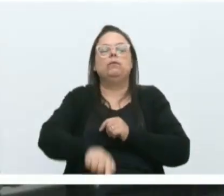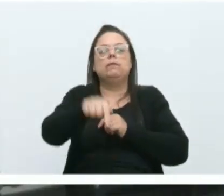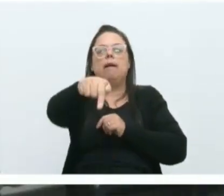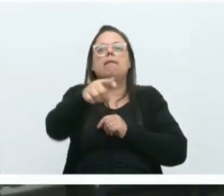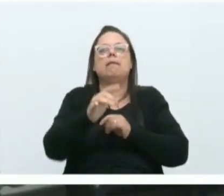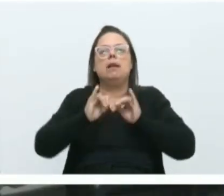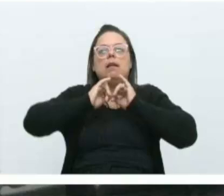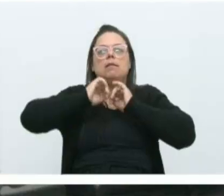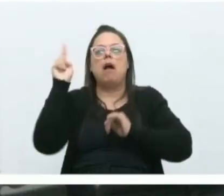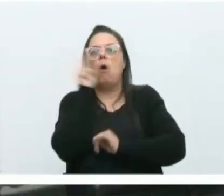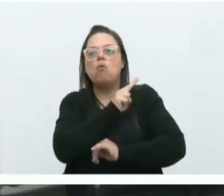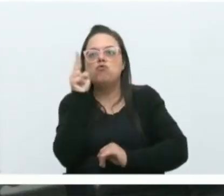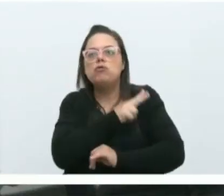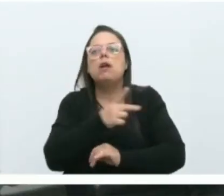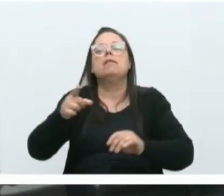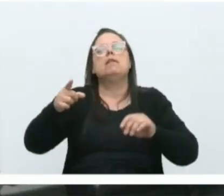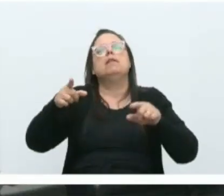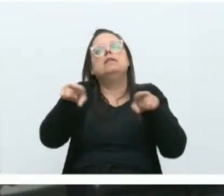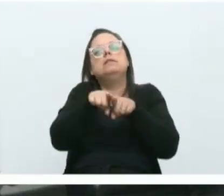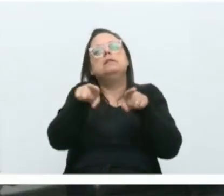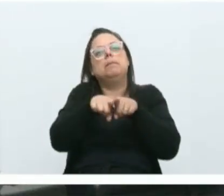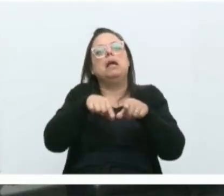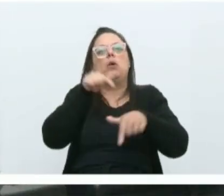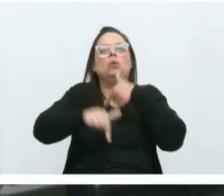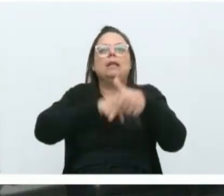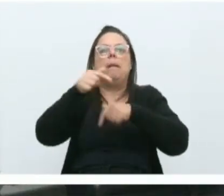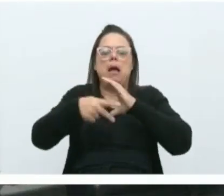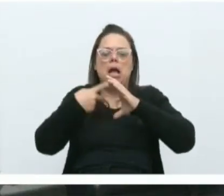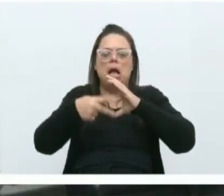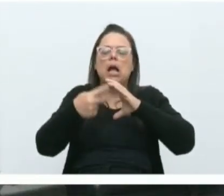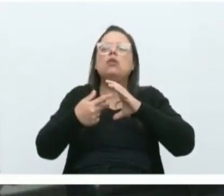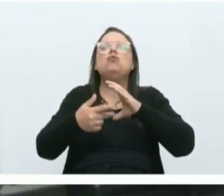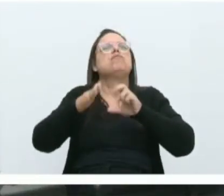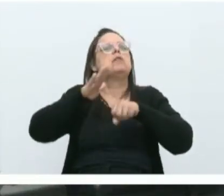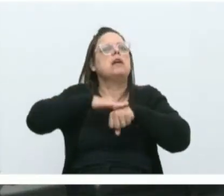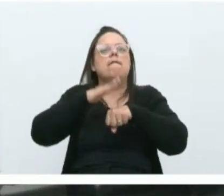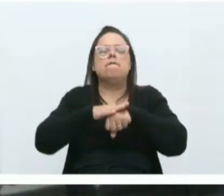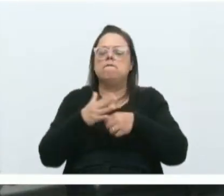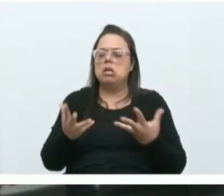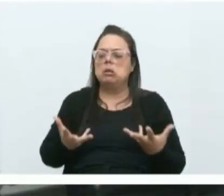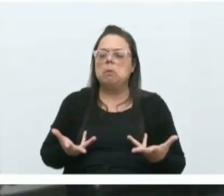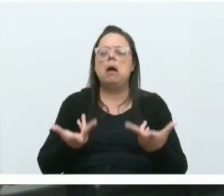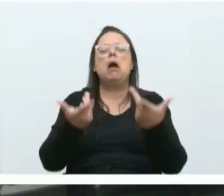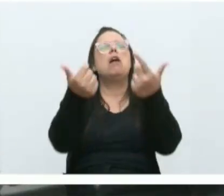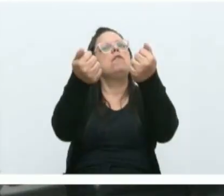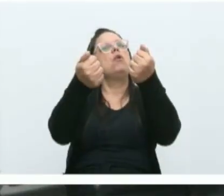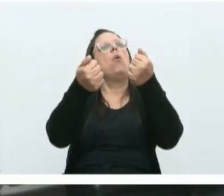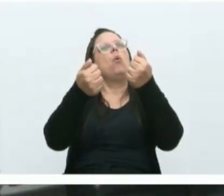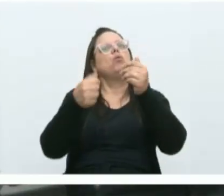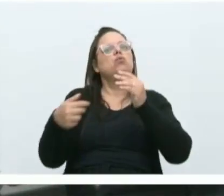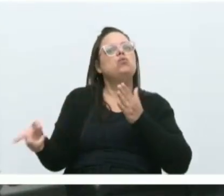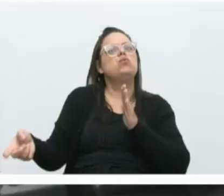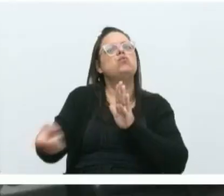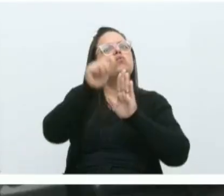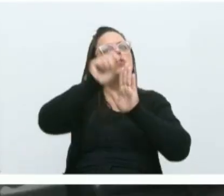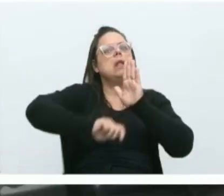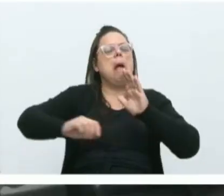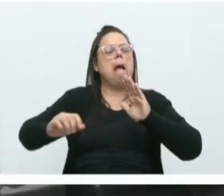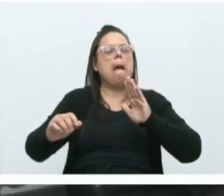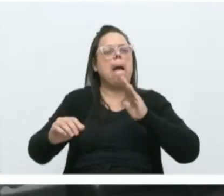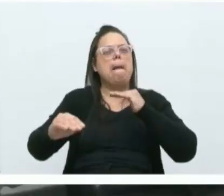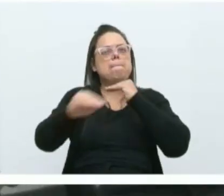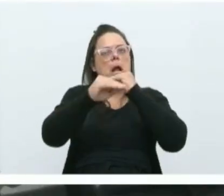da urgência, em sintonia com o excelente trabalho que a Câmara fez em levantamento do impacto da reforma tributária. Nós temos a PEC